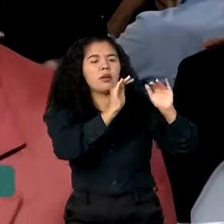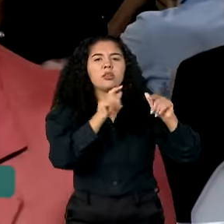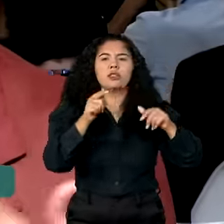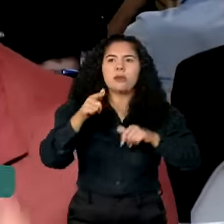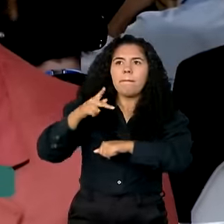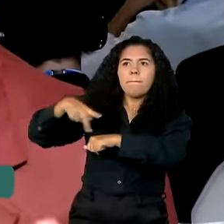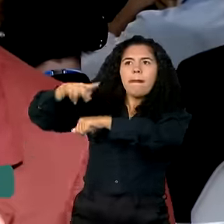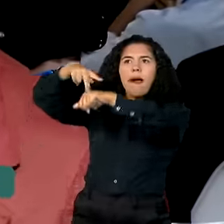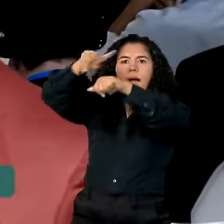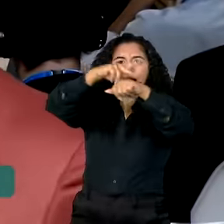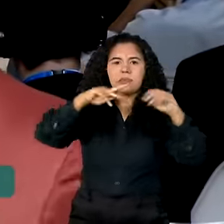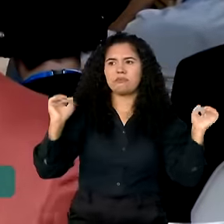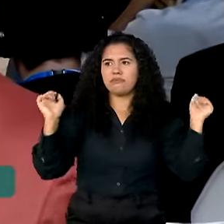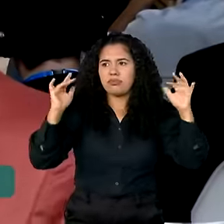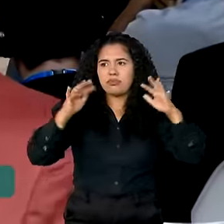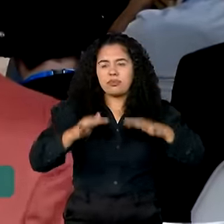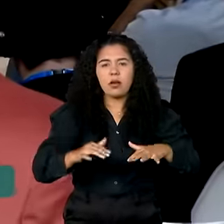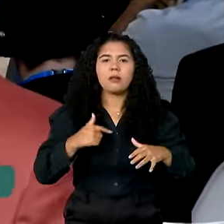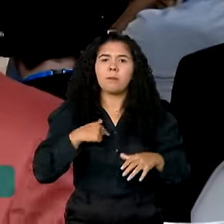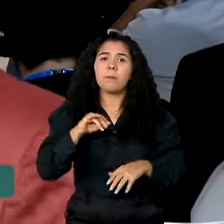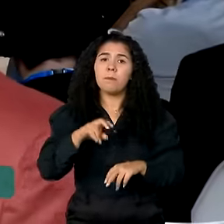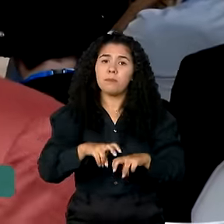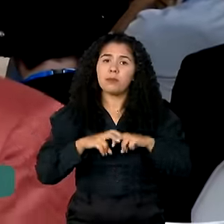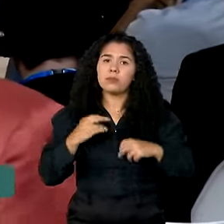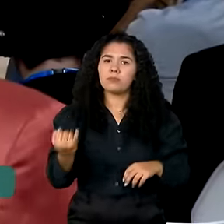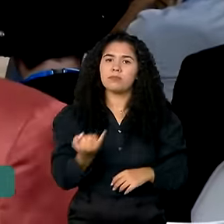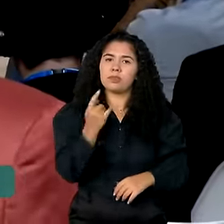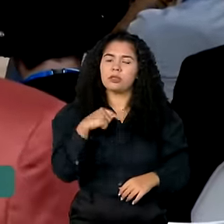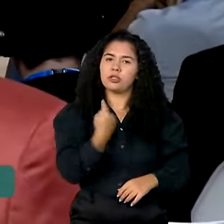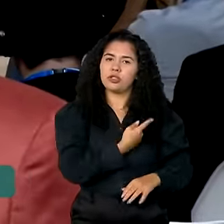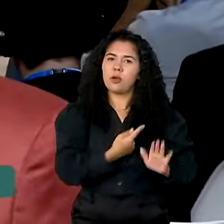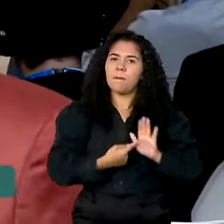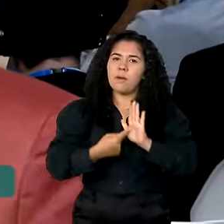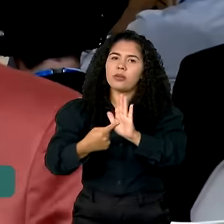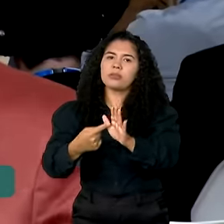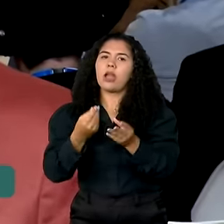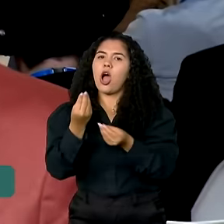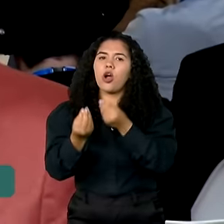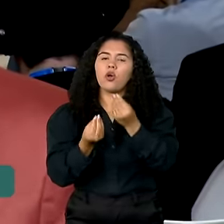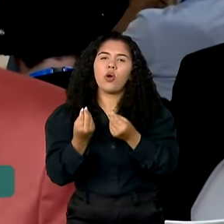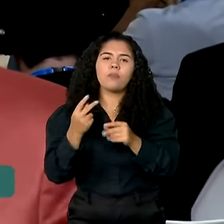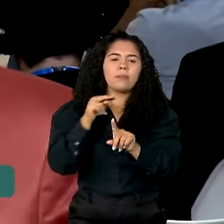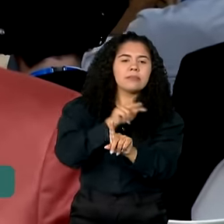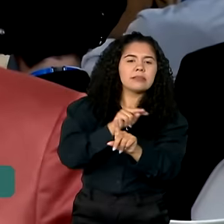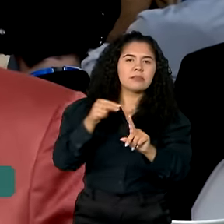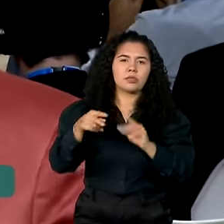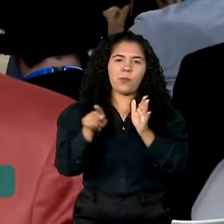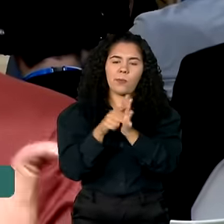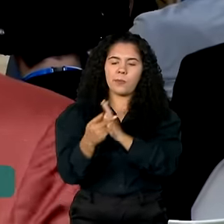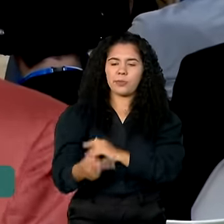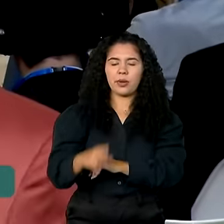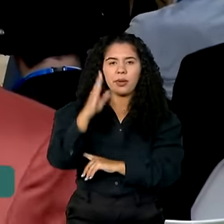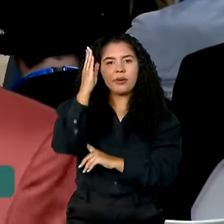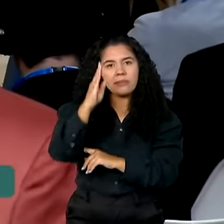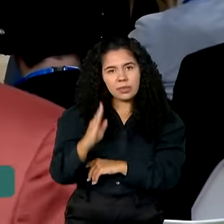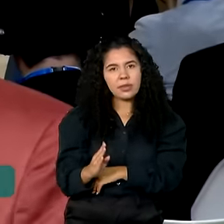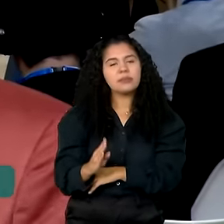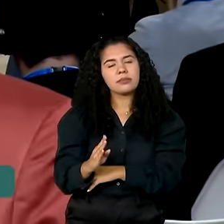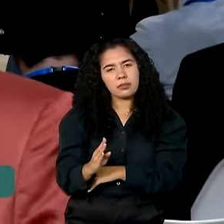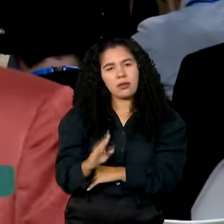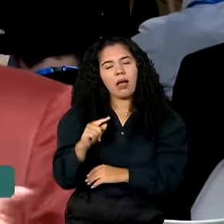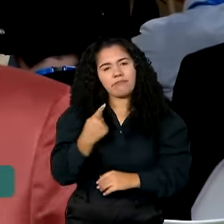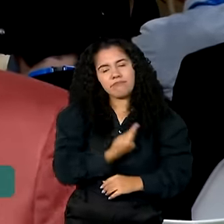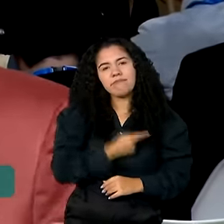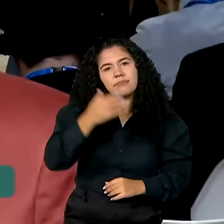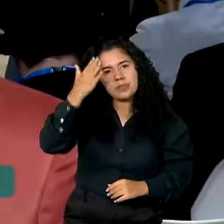E é importante que a gente também traga uma perspectiva do Brasil a partir desse lugar de sociedade civil, né? Não só o lugar que o governo brasileiro também traz. A gente sabe